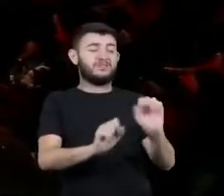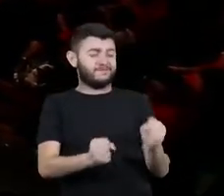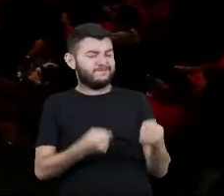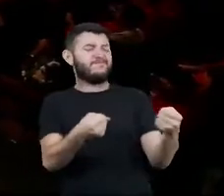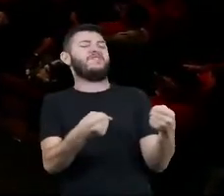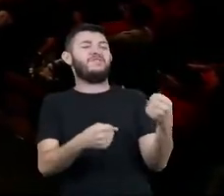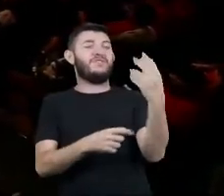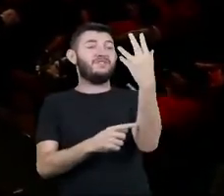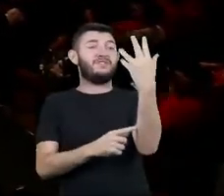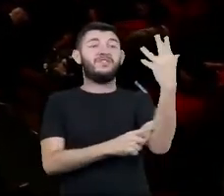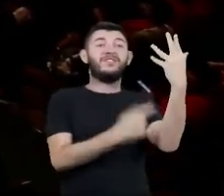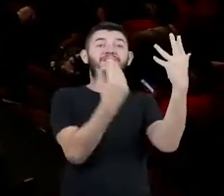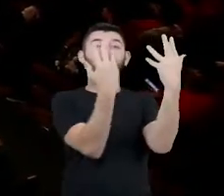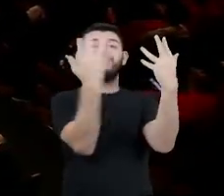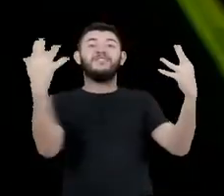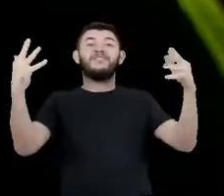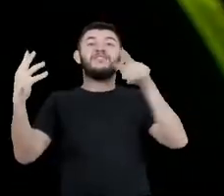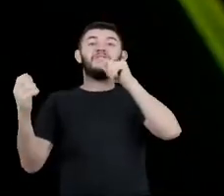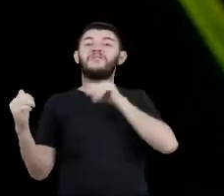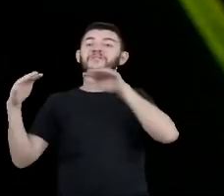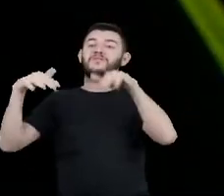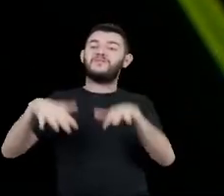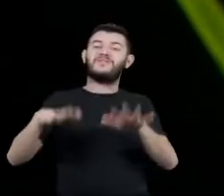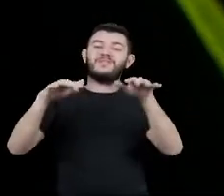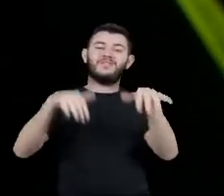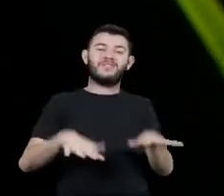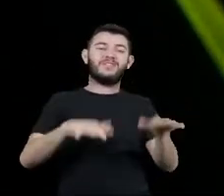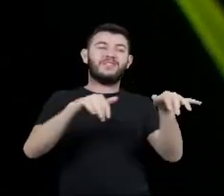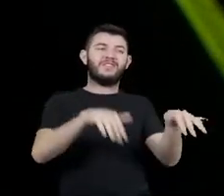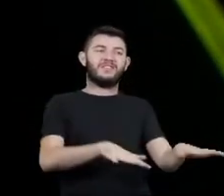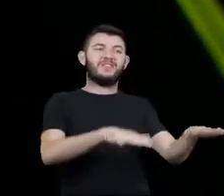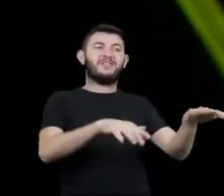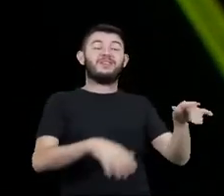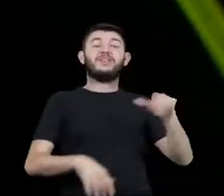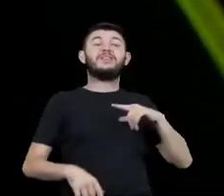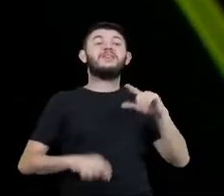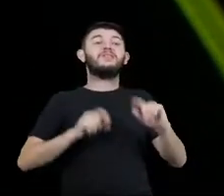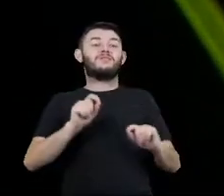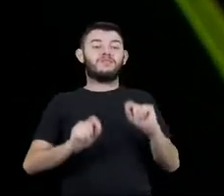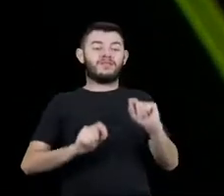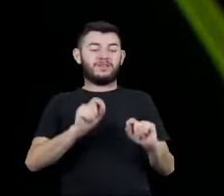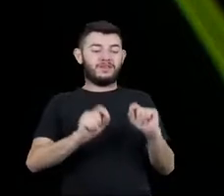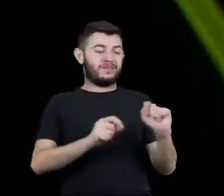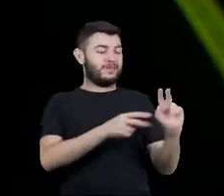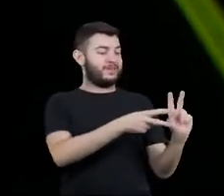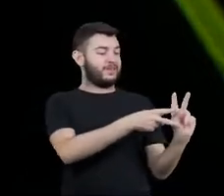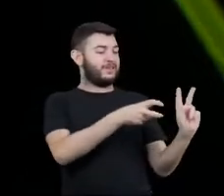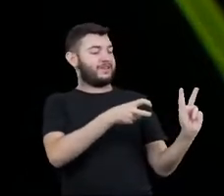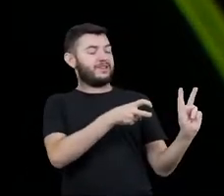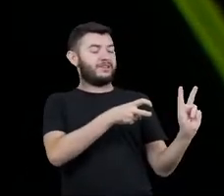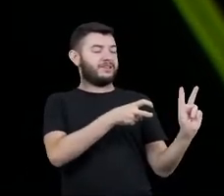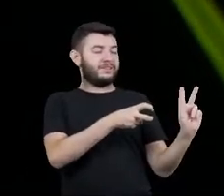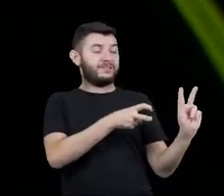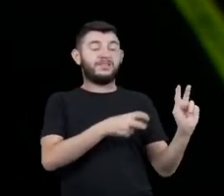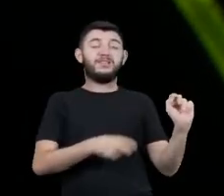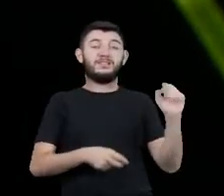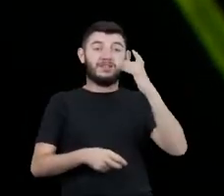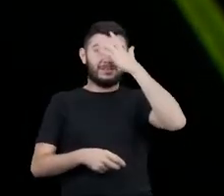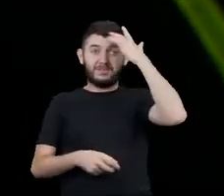indígenas, pessoas pretas, da favela, mulheres, decidindo também.